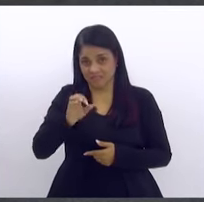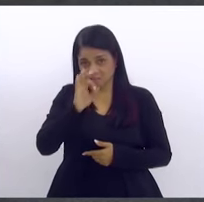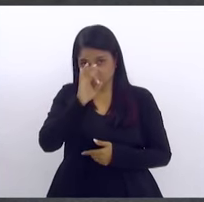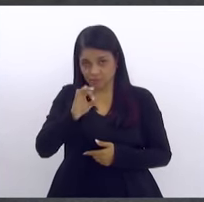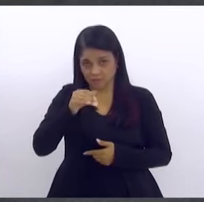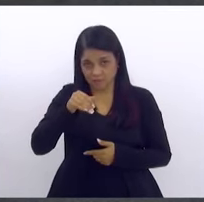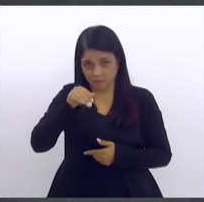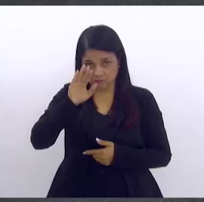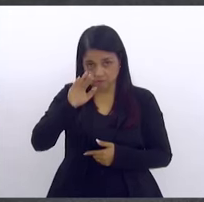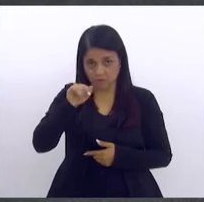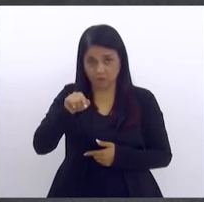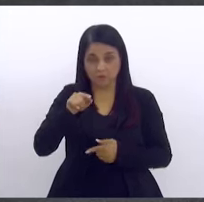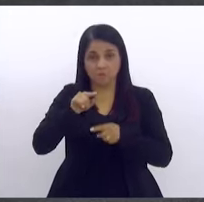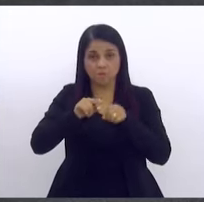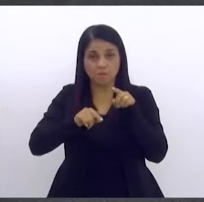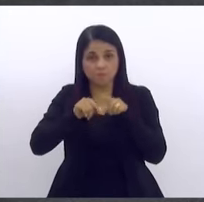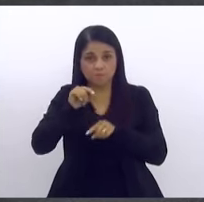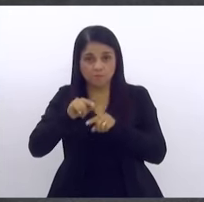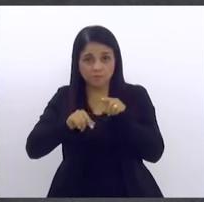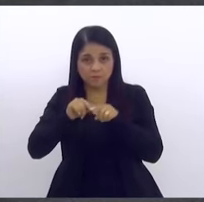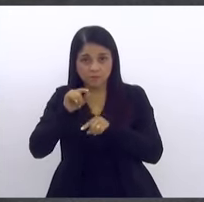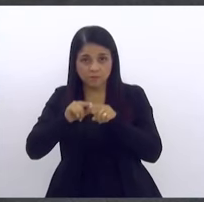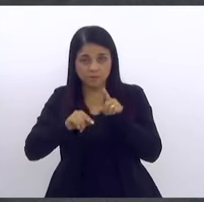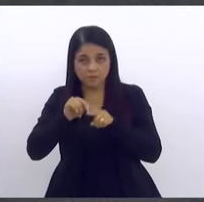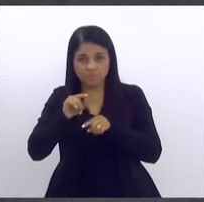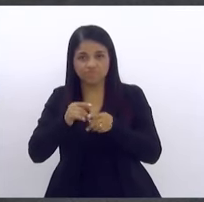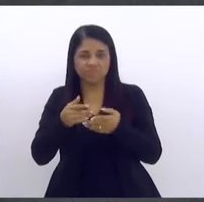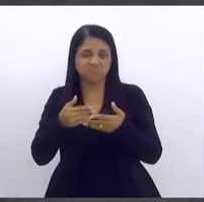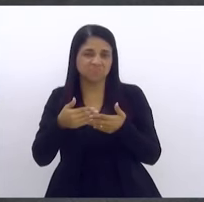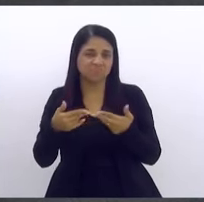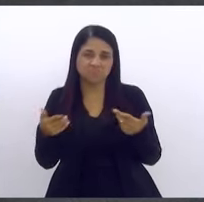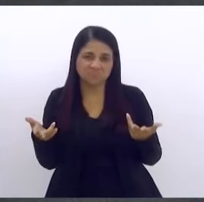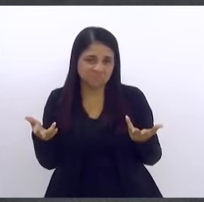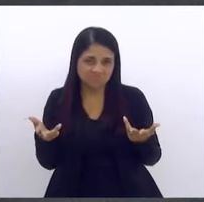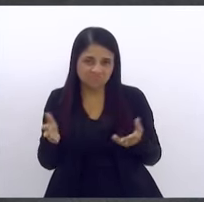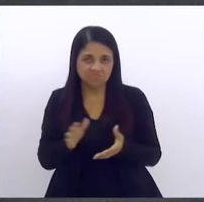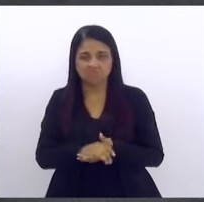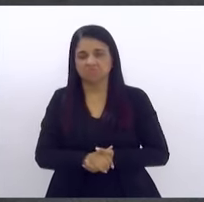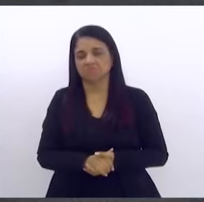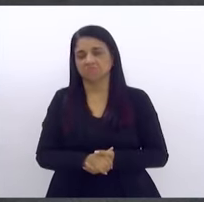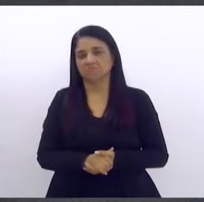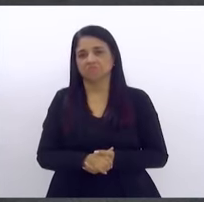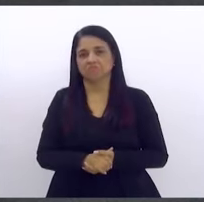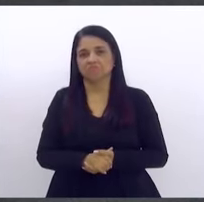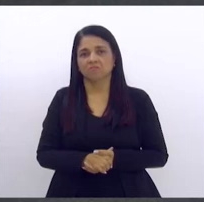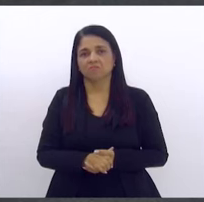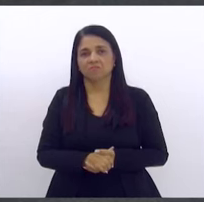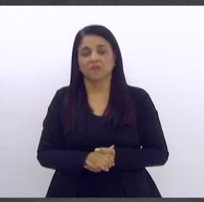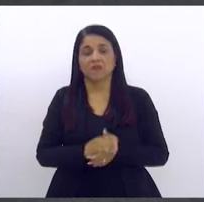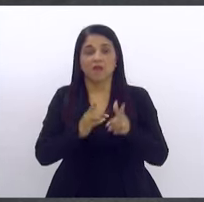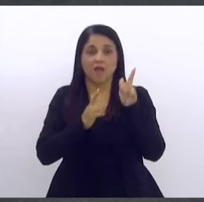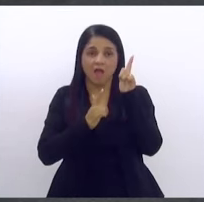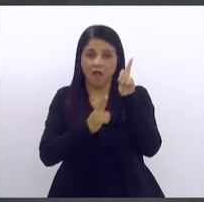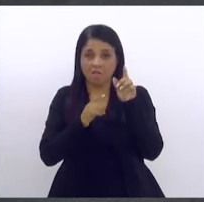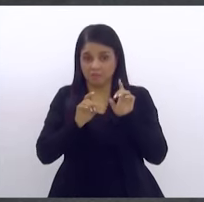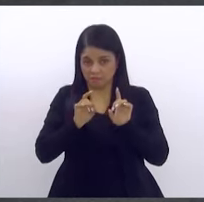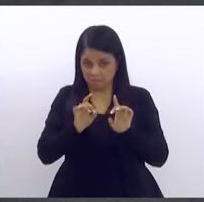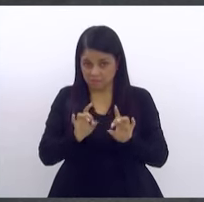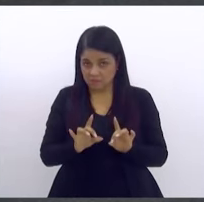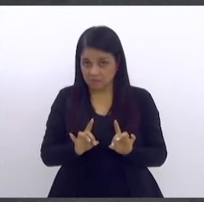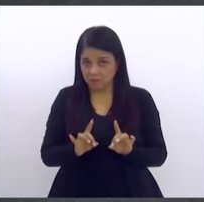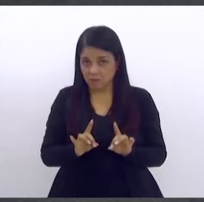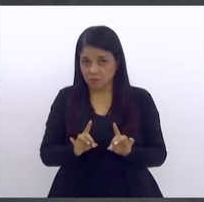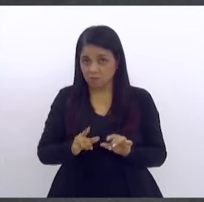só produtos supérfluos. E arma em especial tem